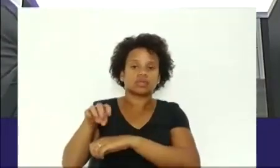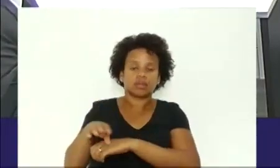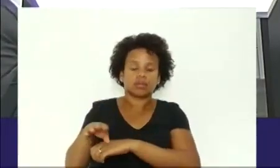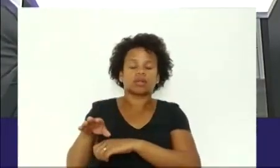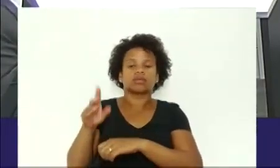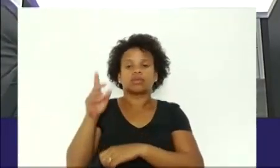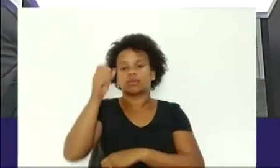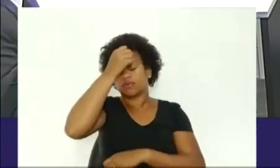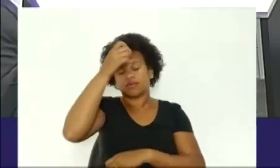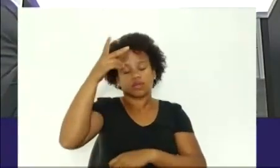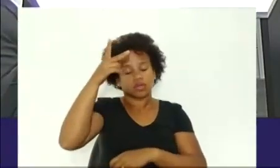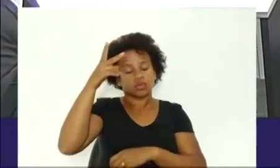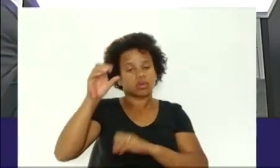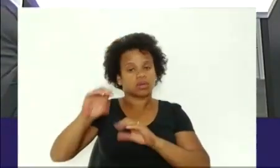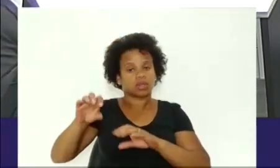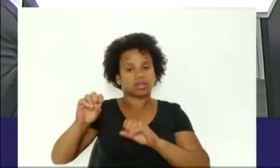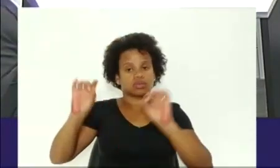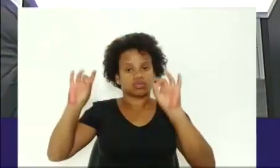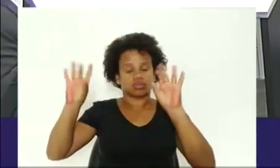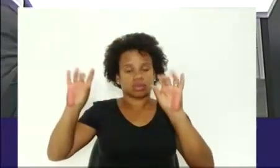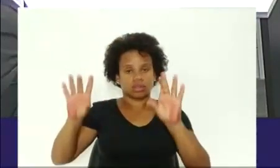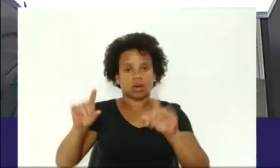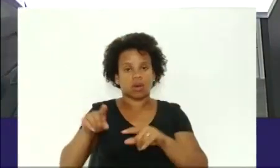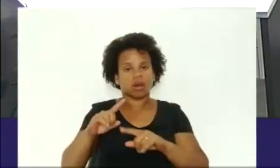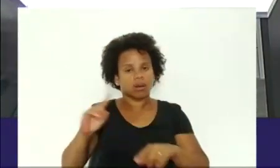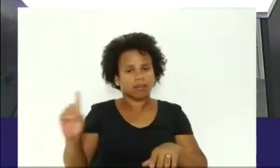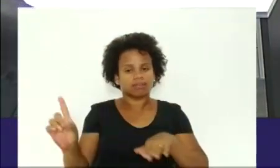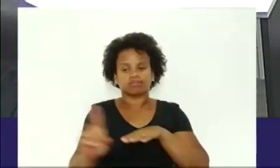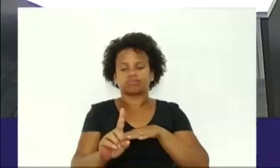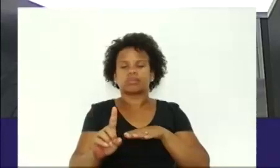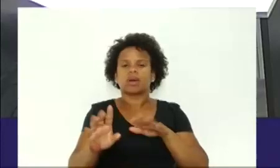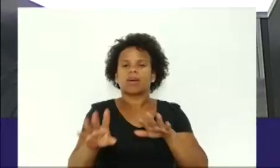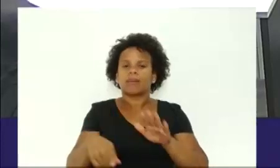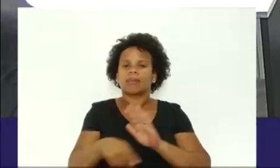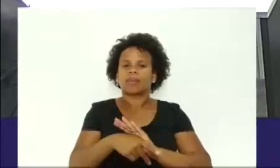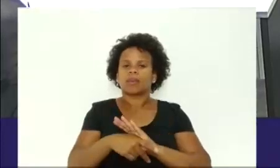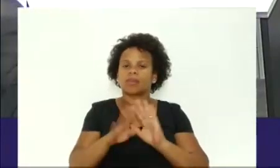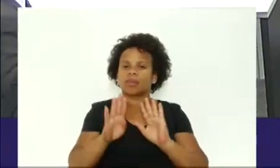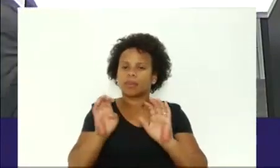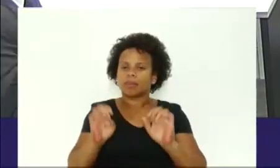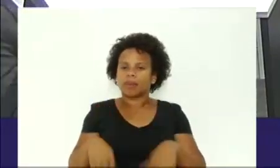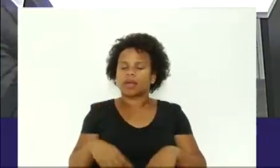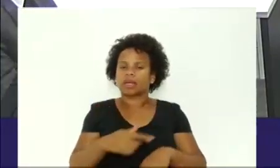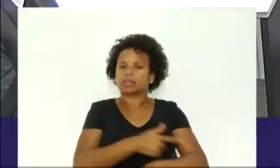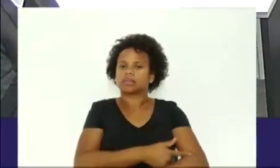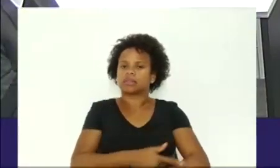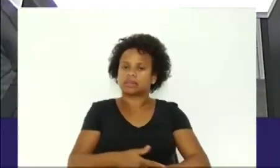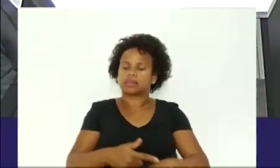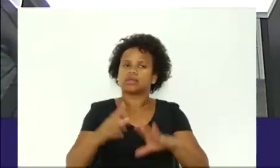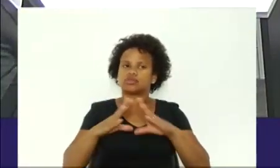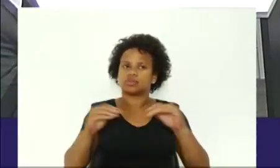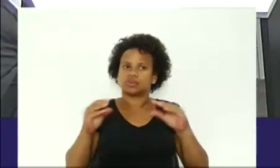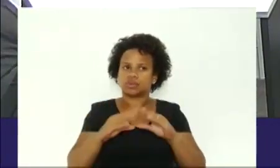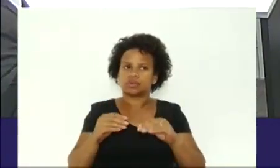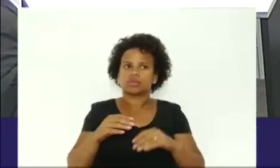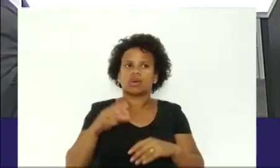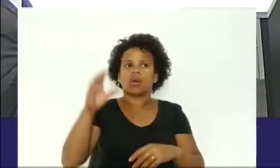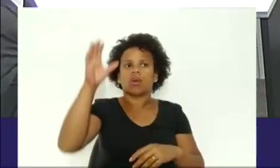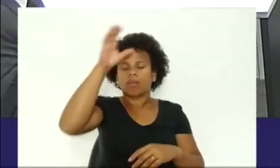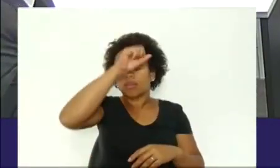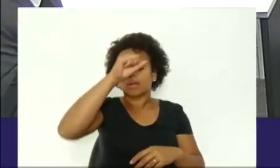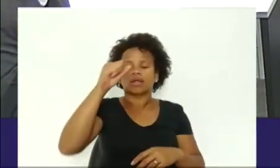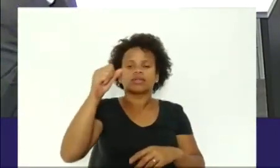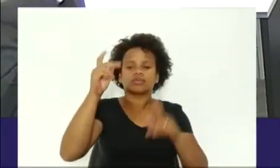É uma pessoa vocacionada para o bem, íntegra e espiritualizada, que compreende o ser humano como ninguém,